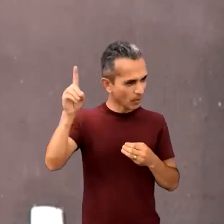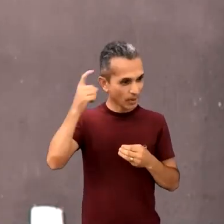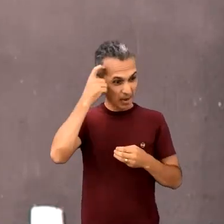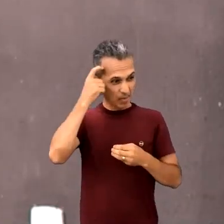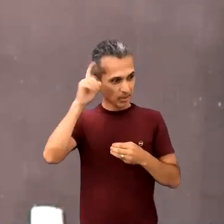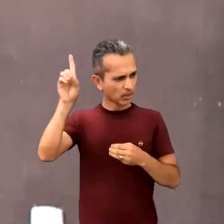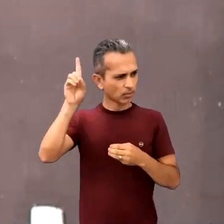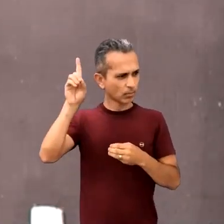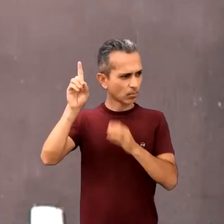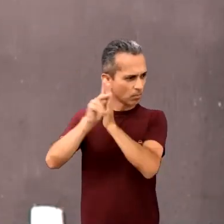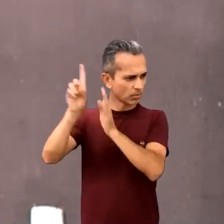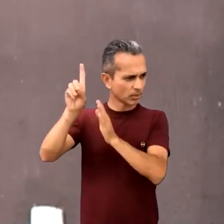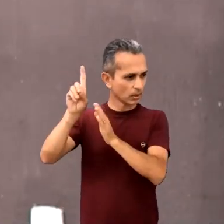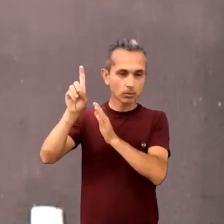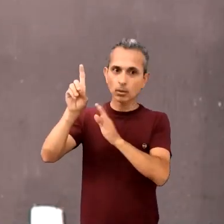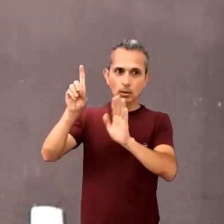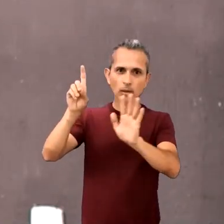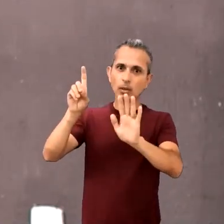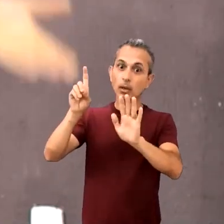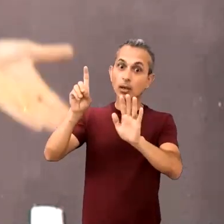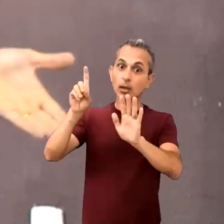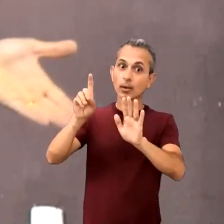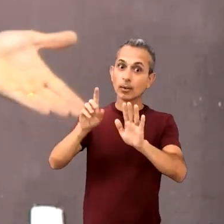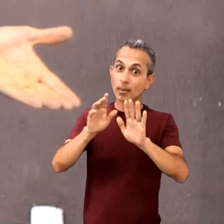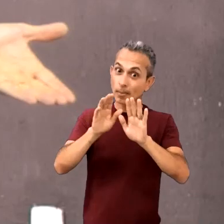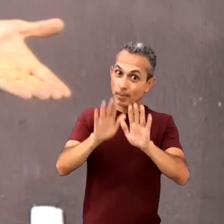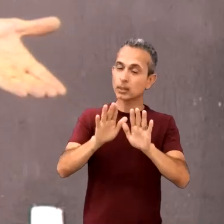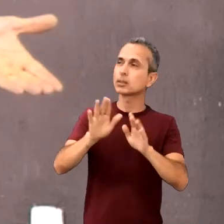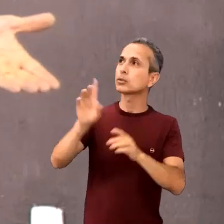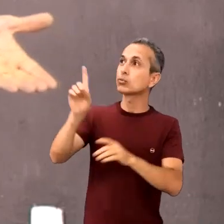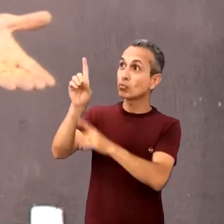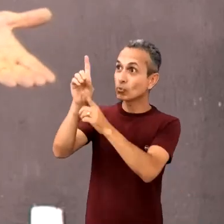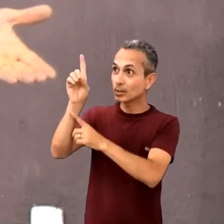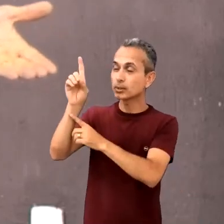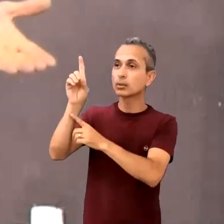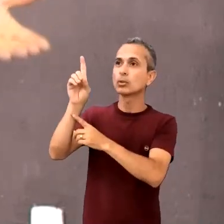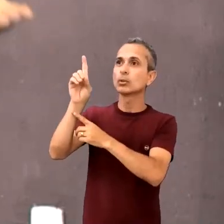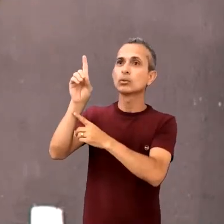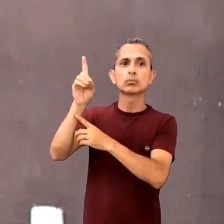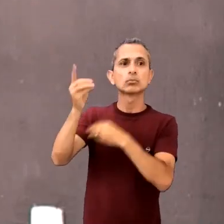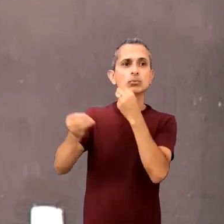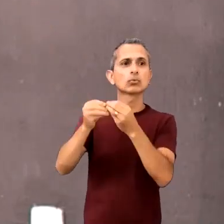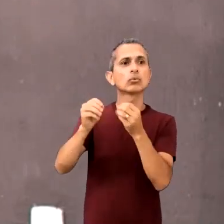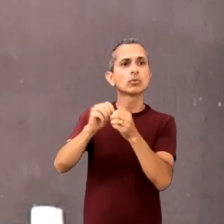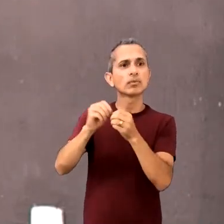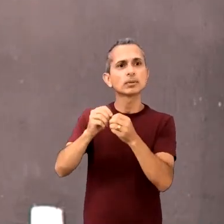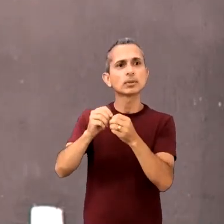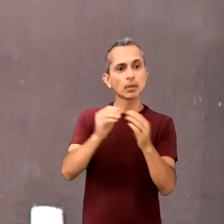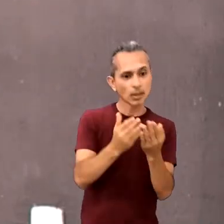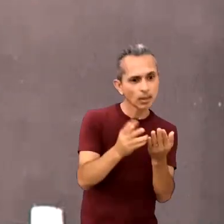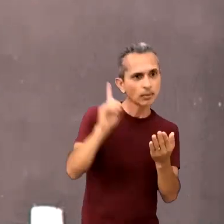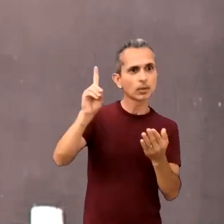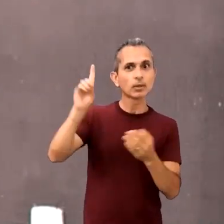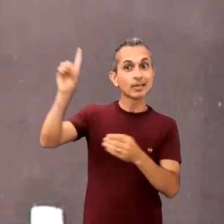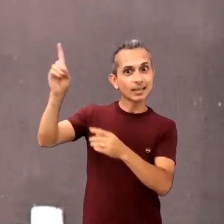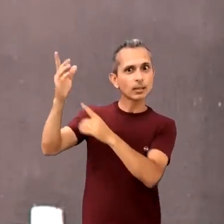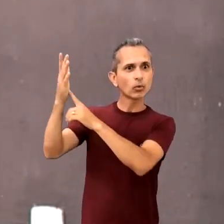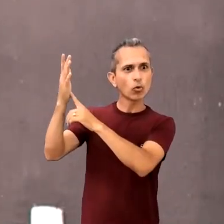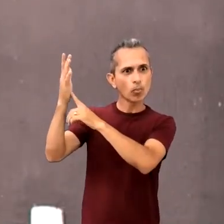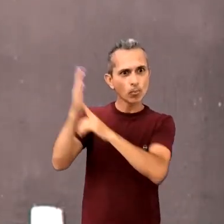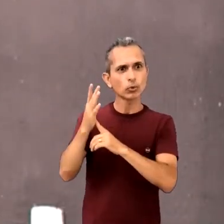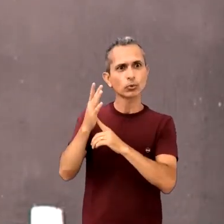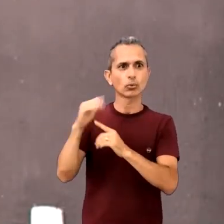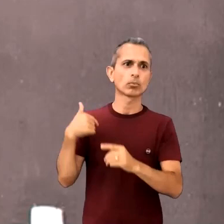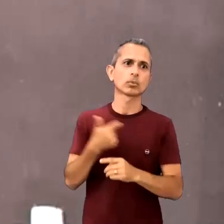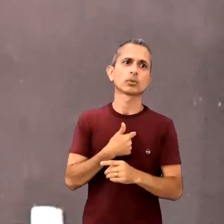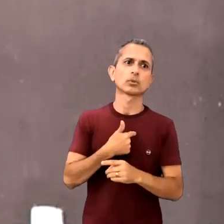Deus, mas é você entender o que Deus revelou acerca de sua vontade. O que Deus revelou a respeito do que Ele